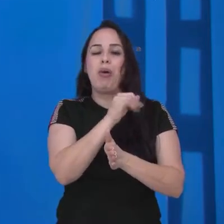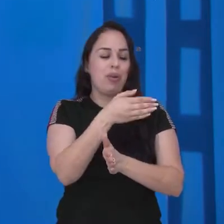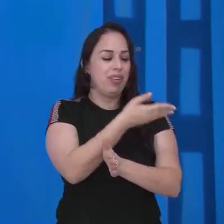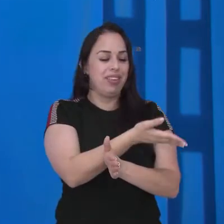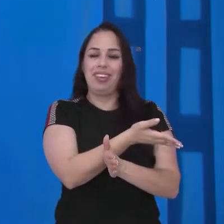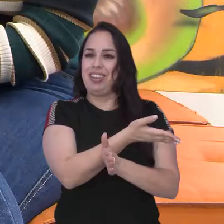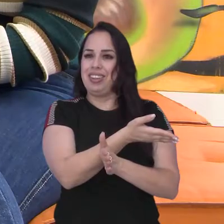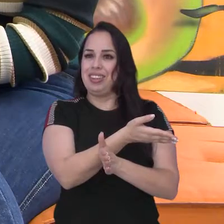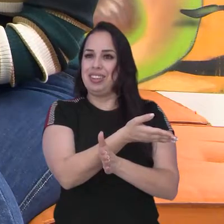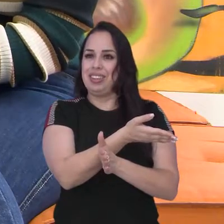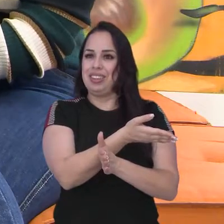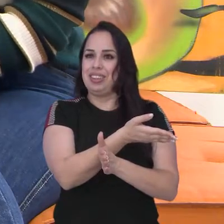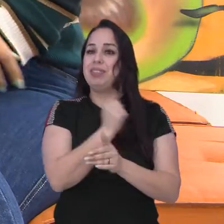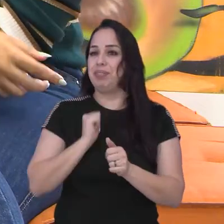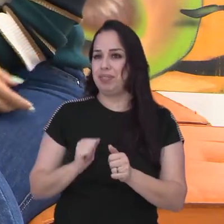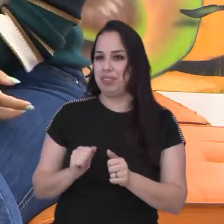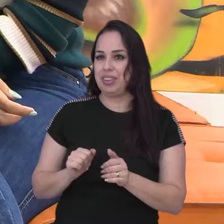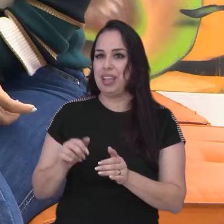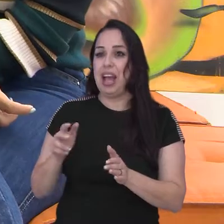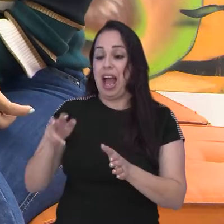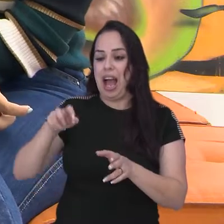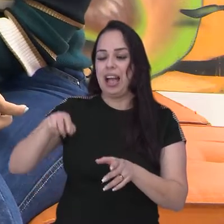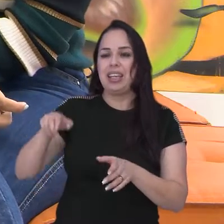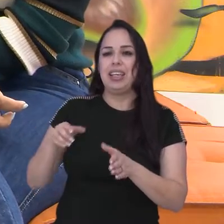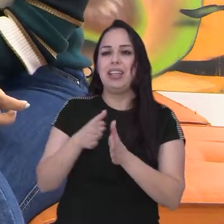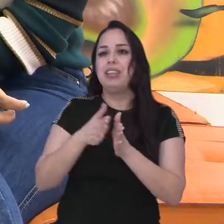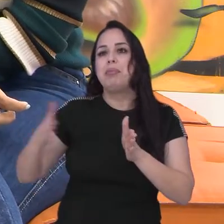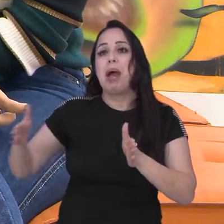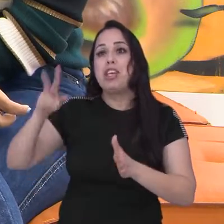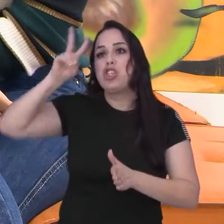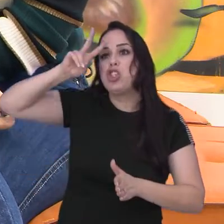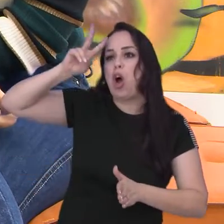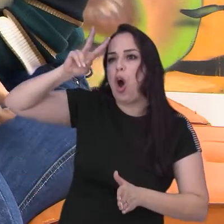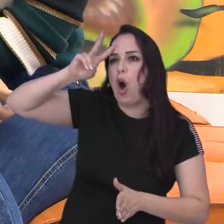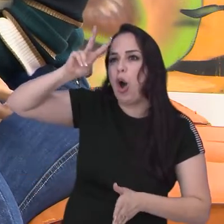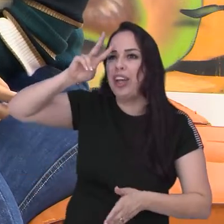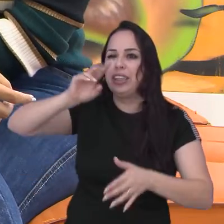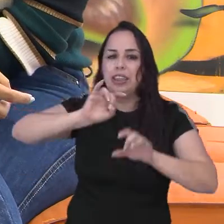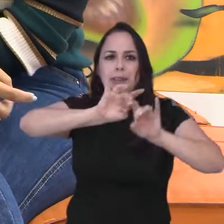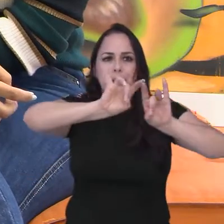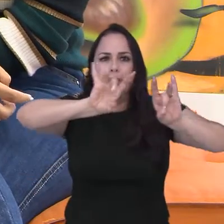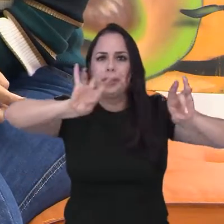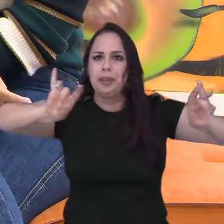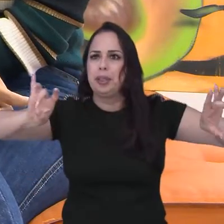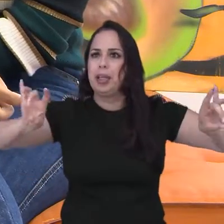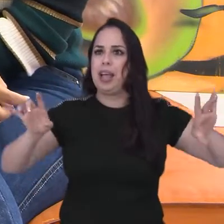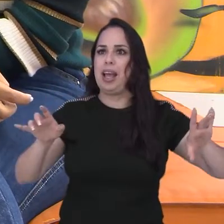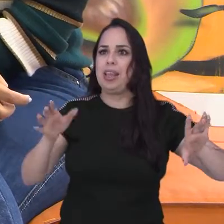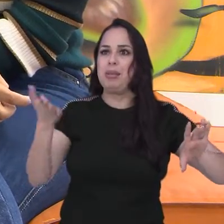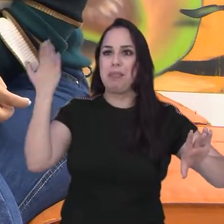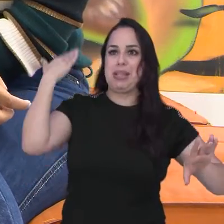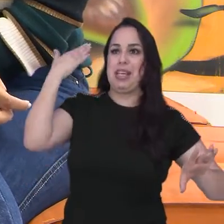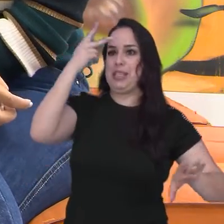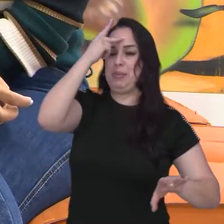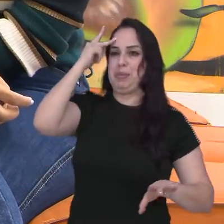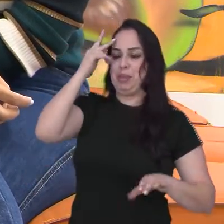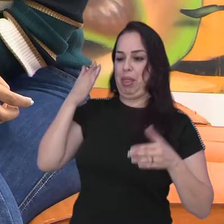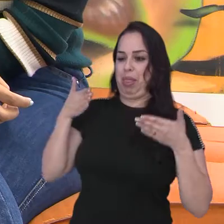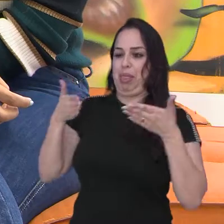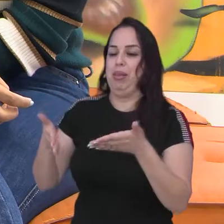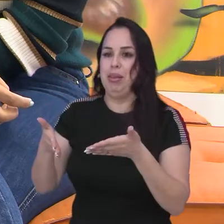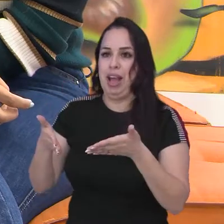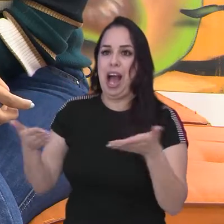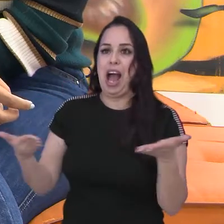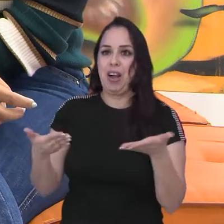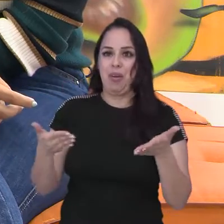mais novos que ficavam no sofá, que a mãe não deixava sair, né? Todo mundo tem uma história. É verdade, né? Minha mãe não deixava minha irmã